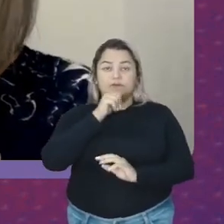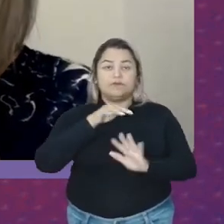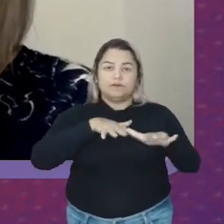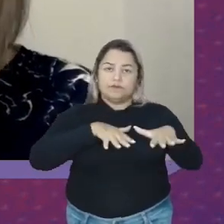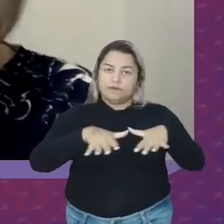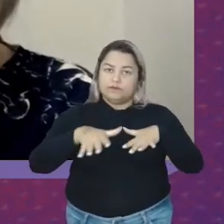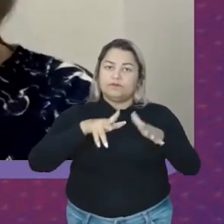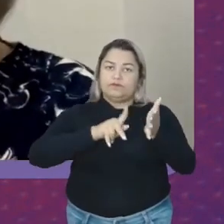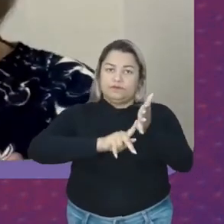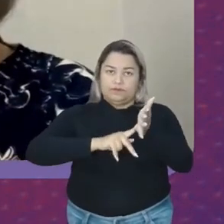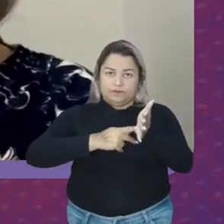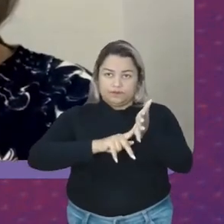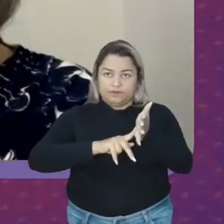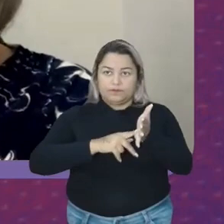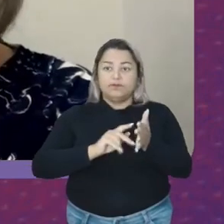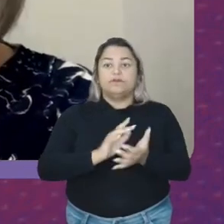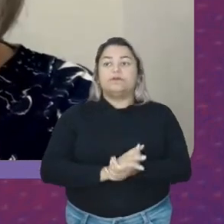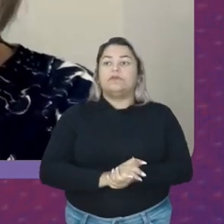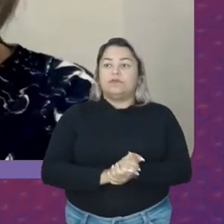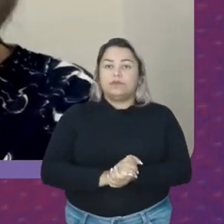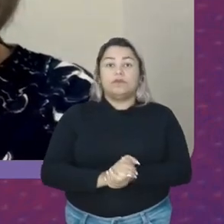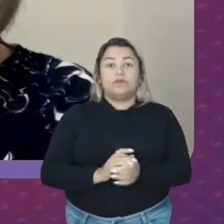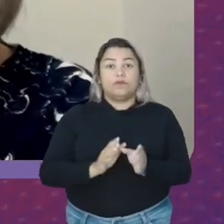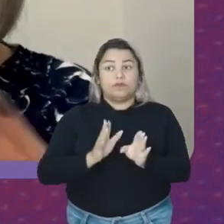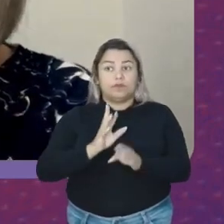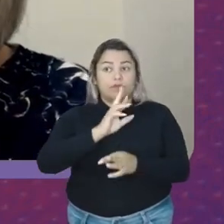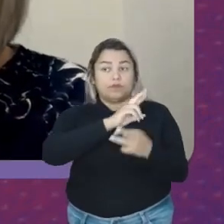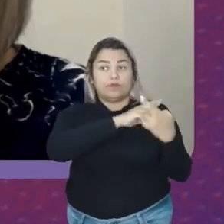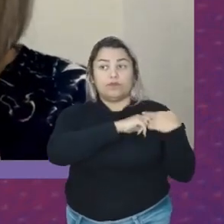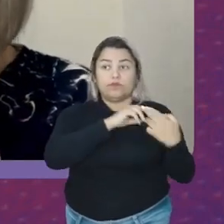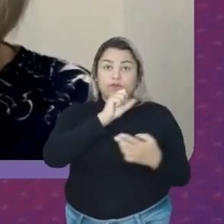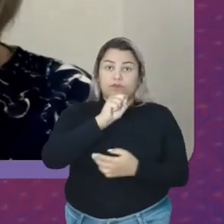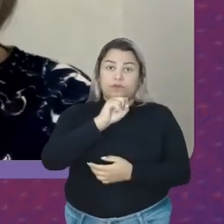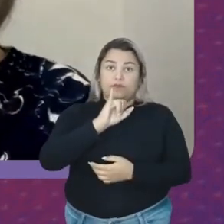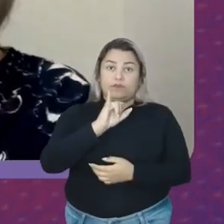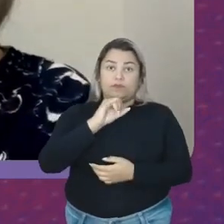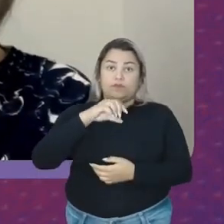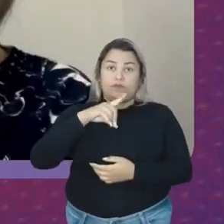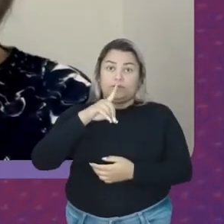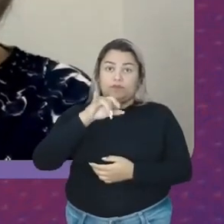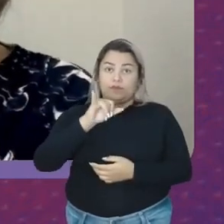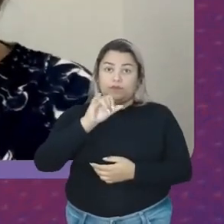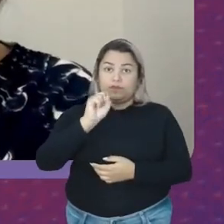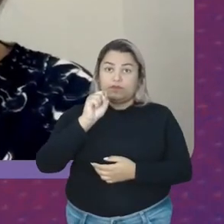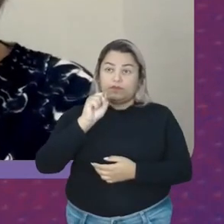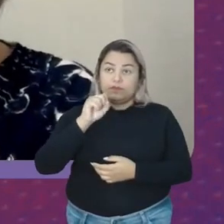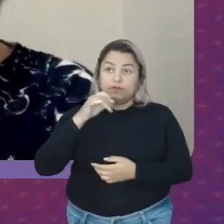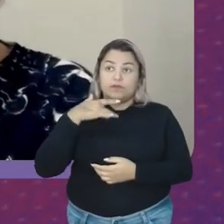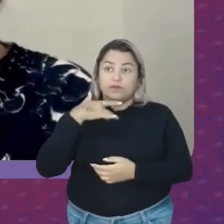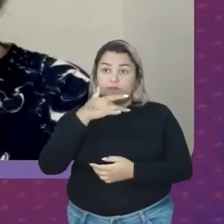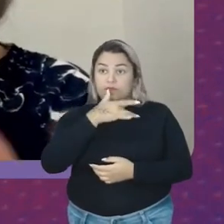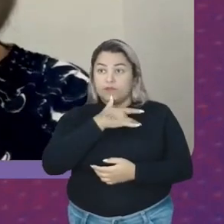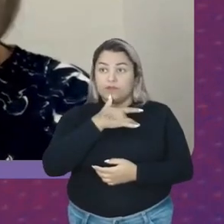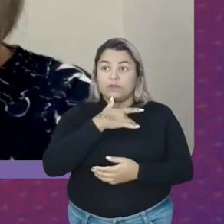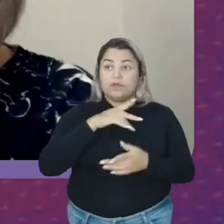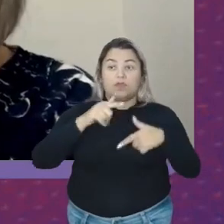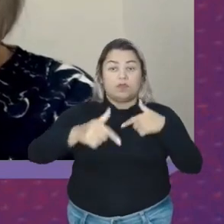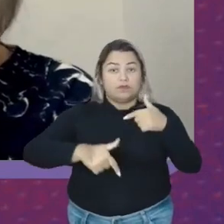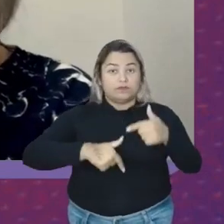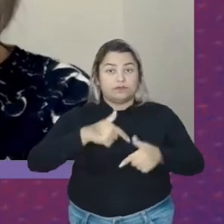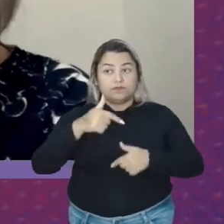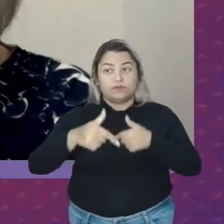movimento sindical, eu fui dirigente do Sindisaúde São Paulo, Sindicato dos Trabalhadores e